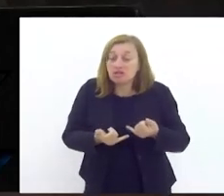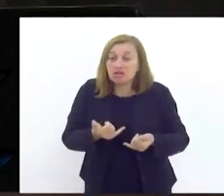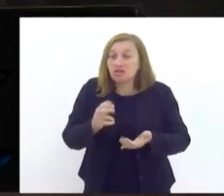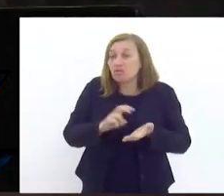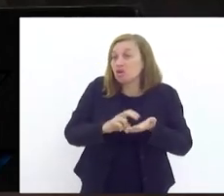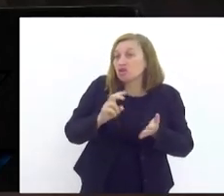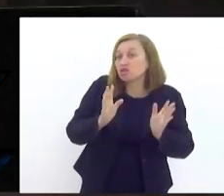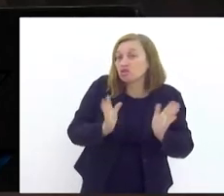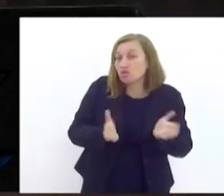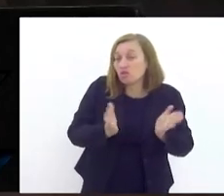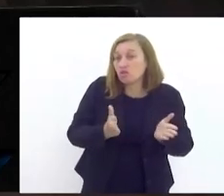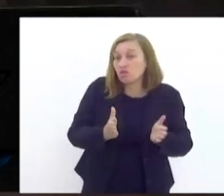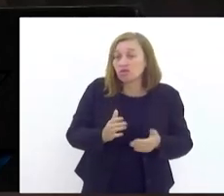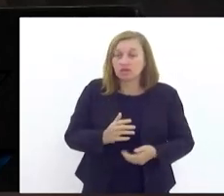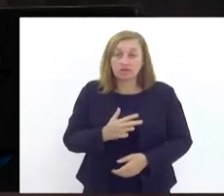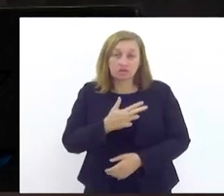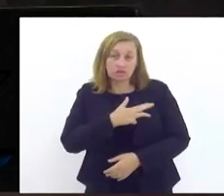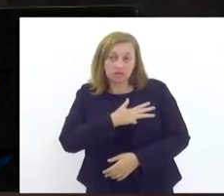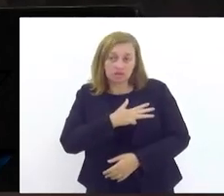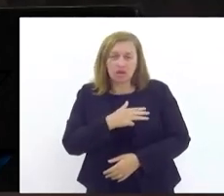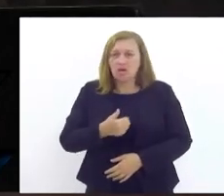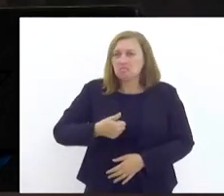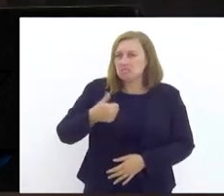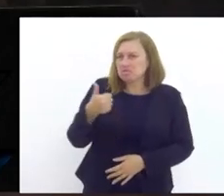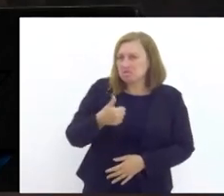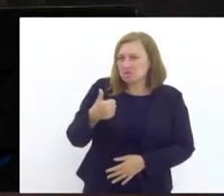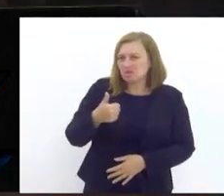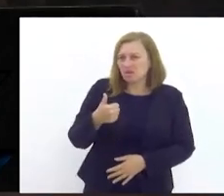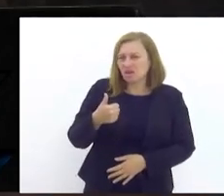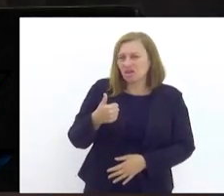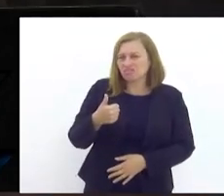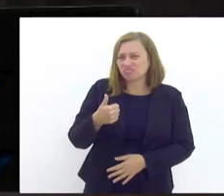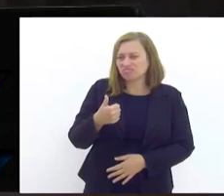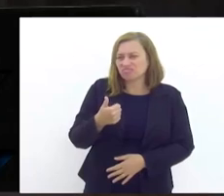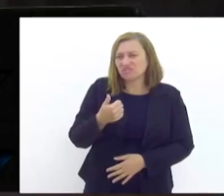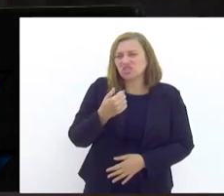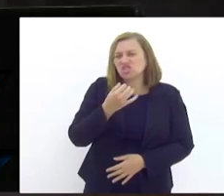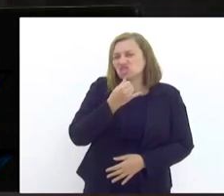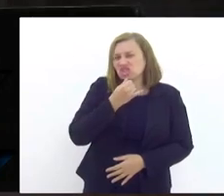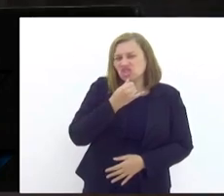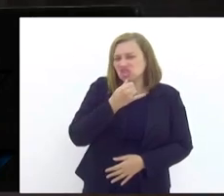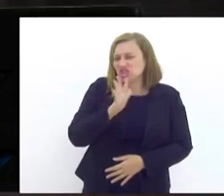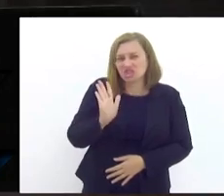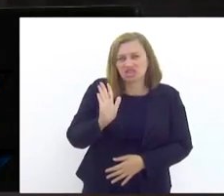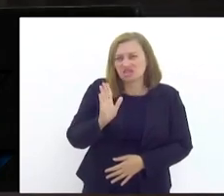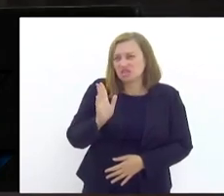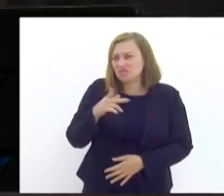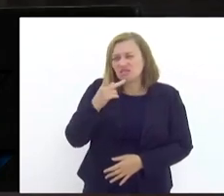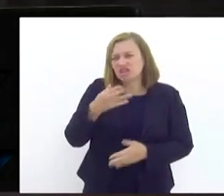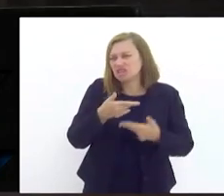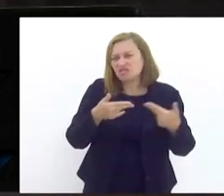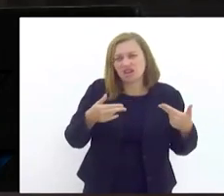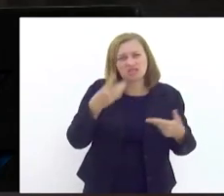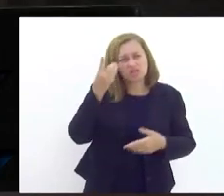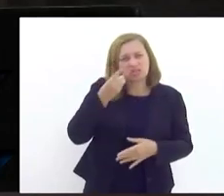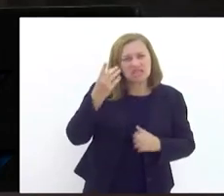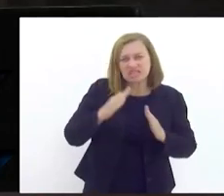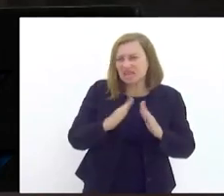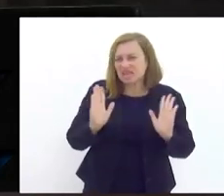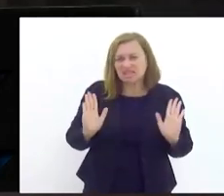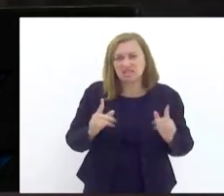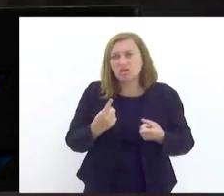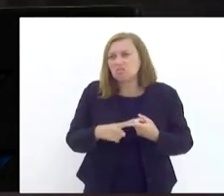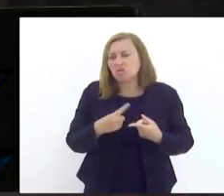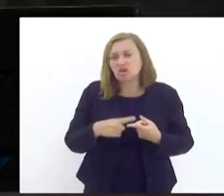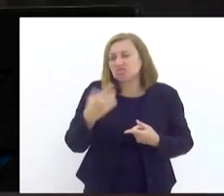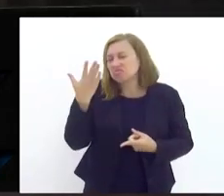de hoje numa agenda do presidente da república em primeiro lugar de profunda deselegância já foi fala de vários deputados aqui nessa casa de extrema deselegância porque